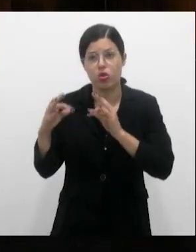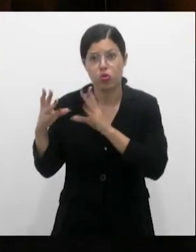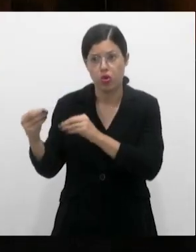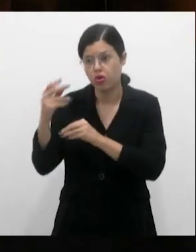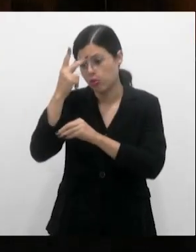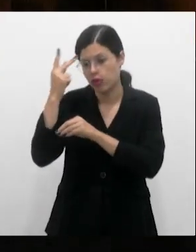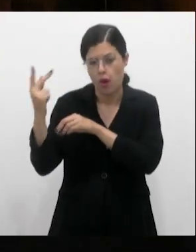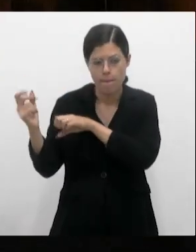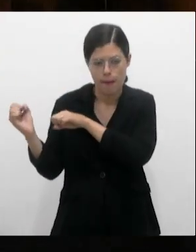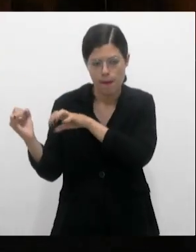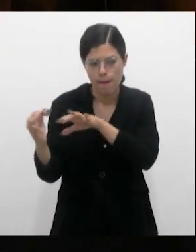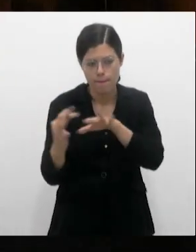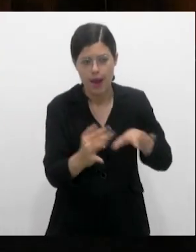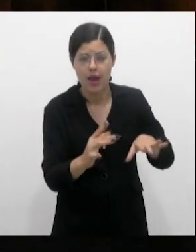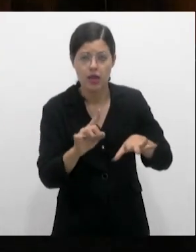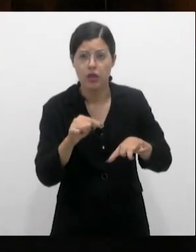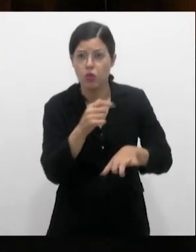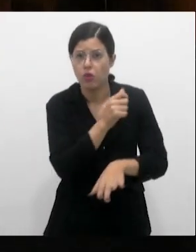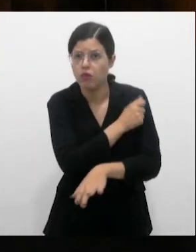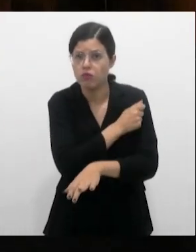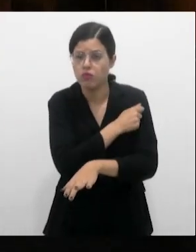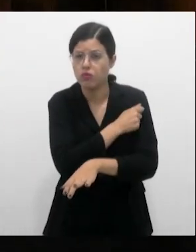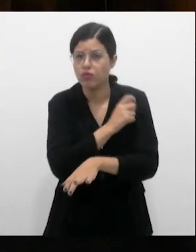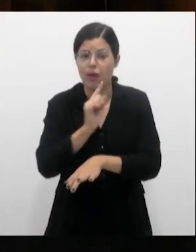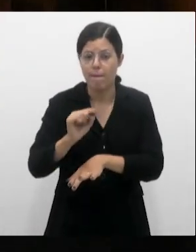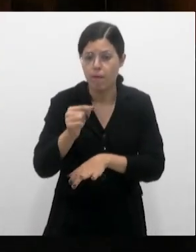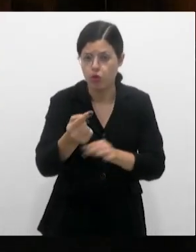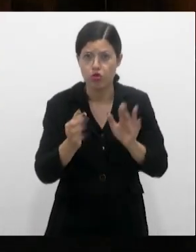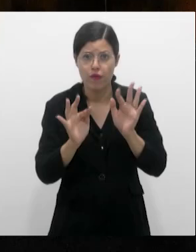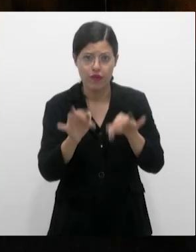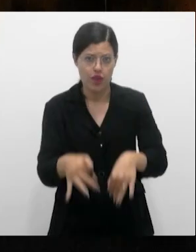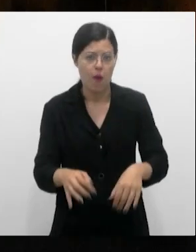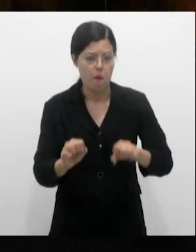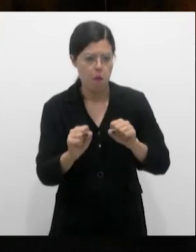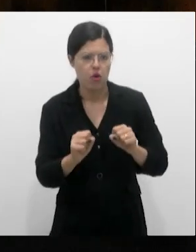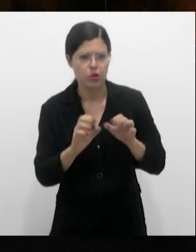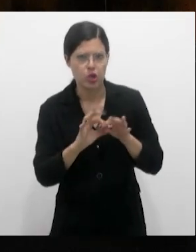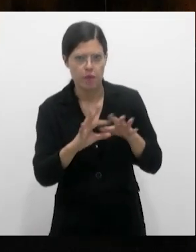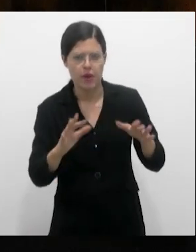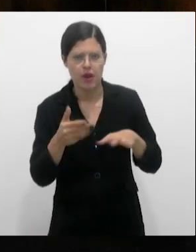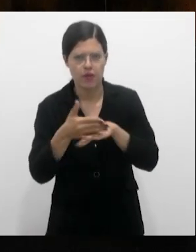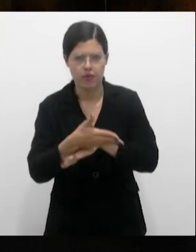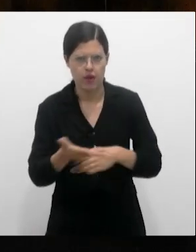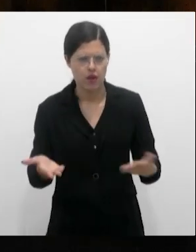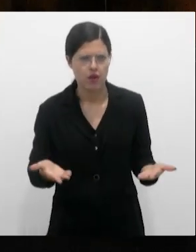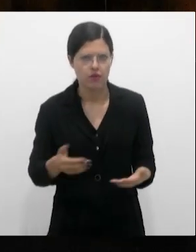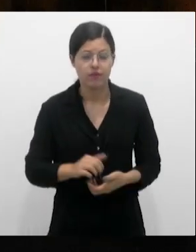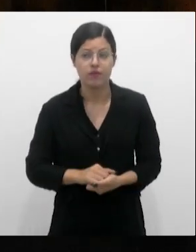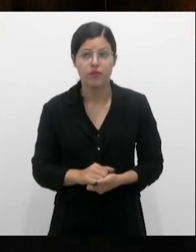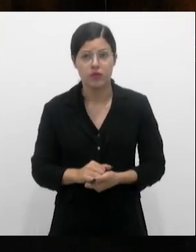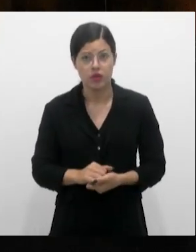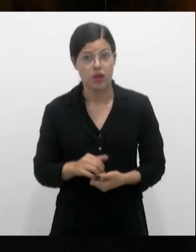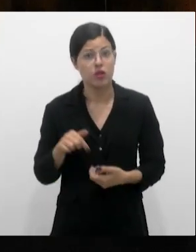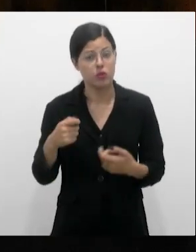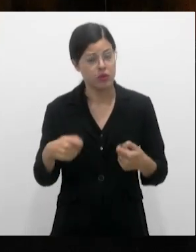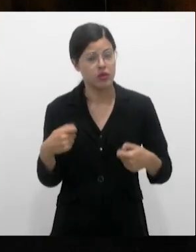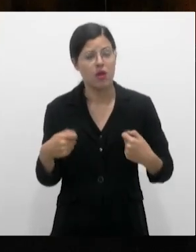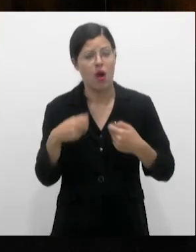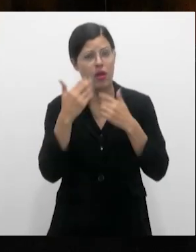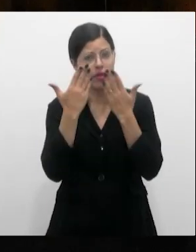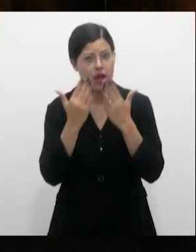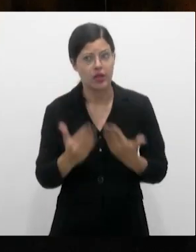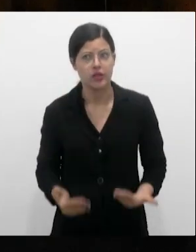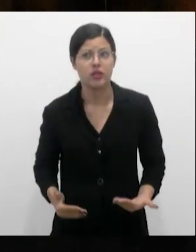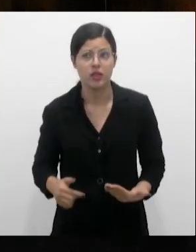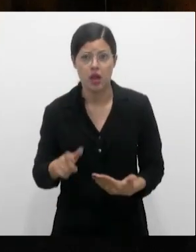um absurdo. E nós vamos estar buscando exatamente, já levei isso até eles, para que eles possam rever. O nome disso